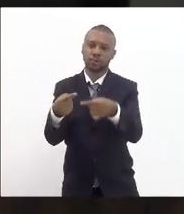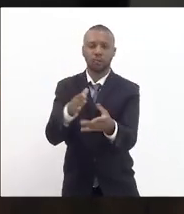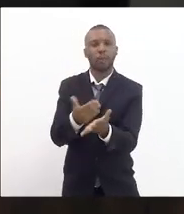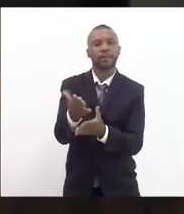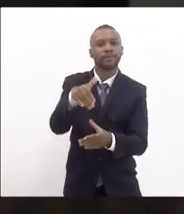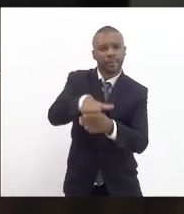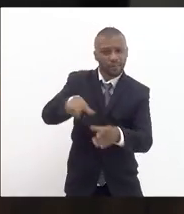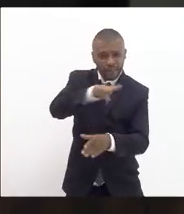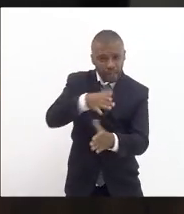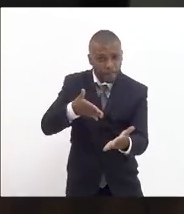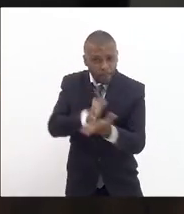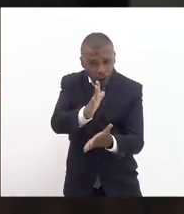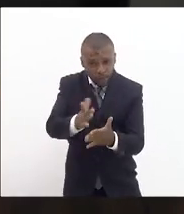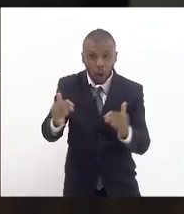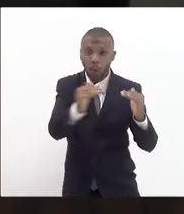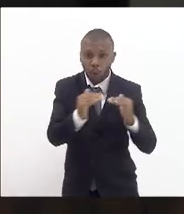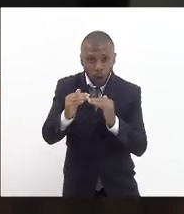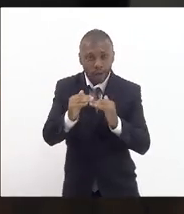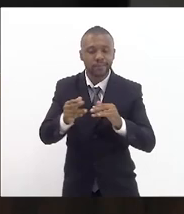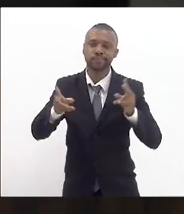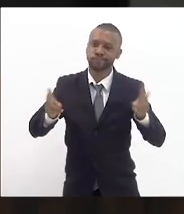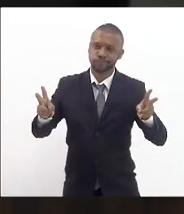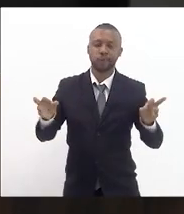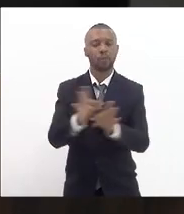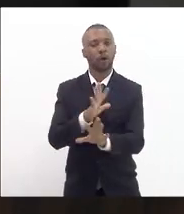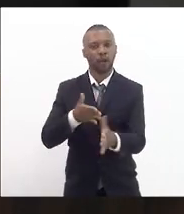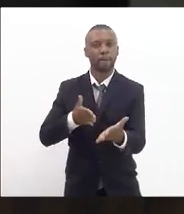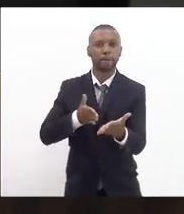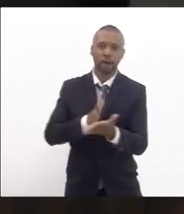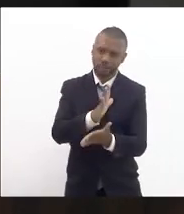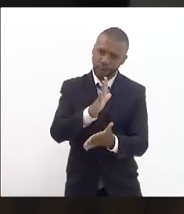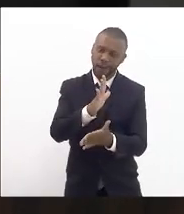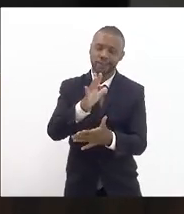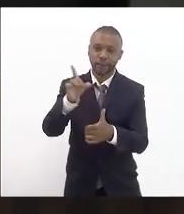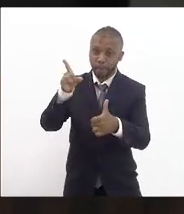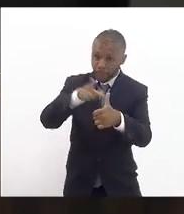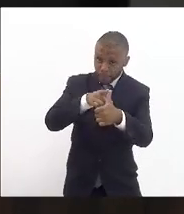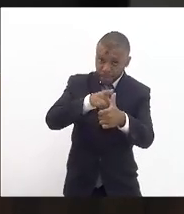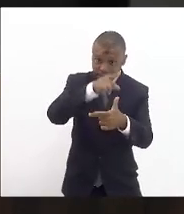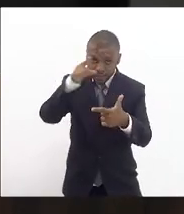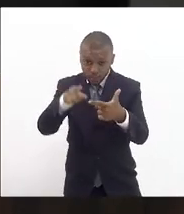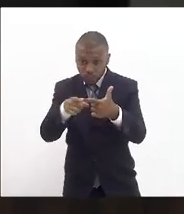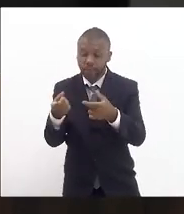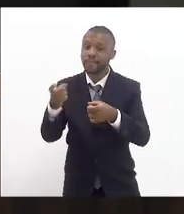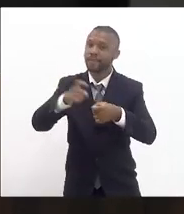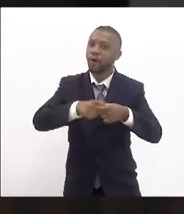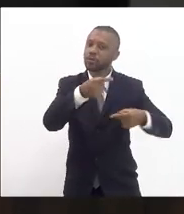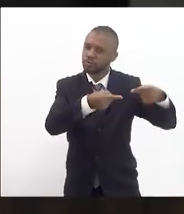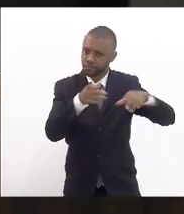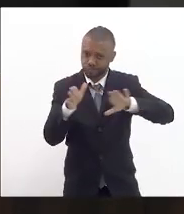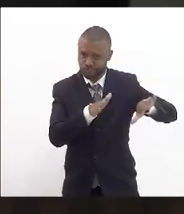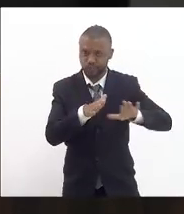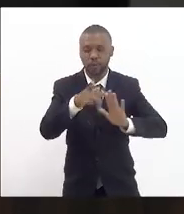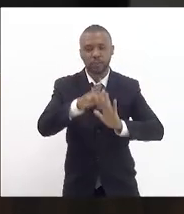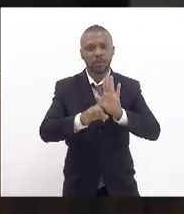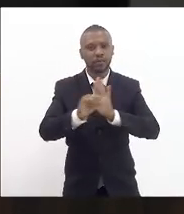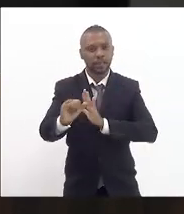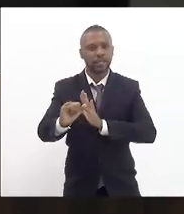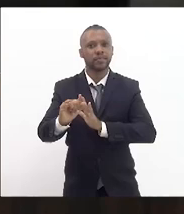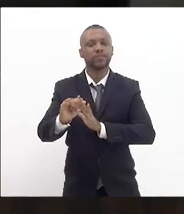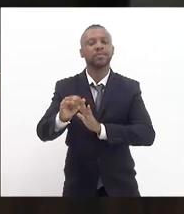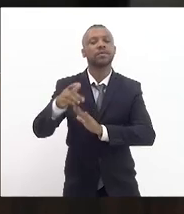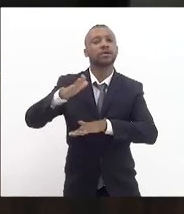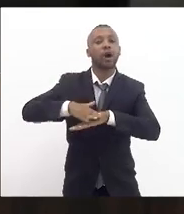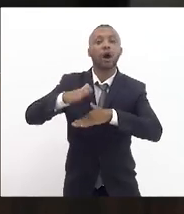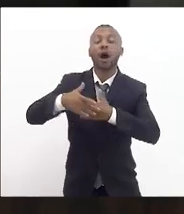os que aprovam, permaneçam como estão aprovados. Em primeira, retorna em segunda. Projeto de lei 5035 de 21, de autoria do deputado Marcos